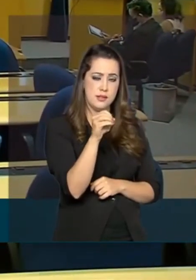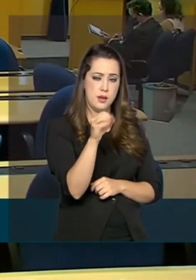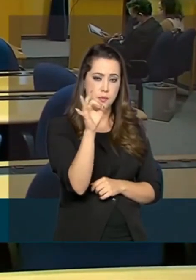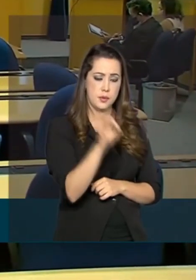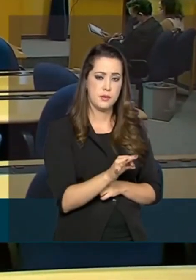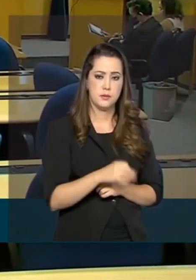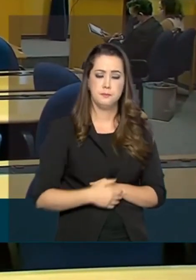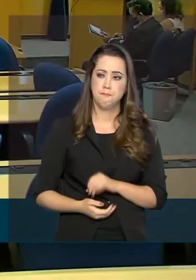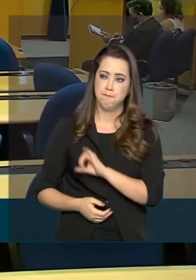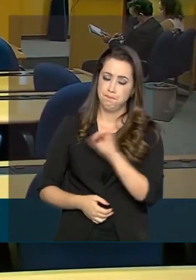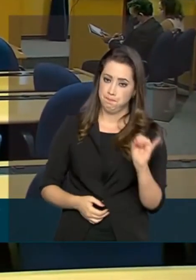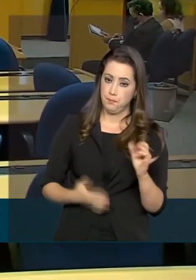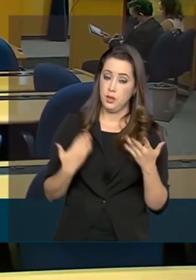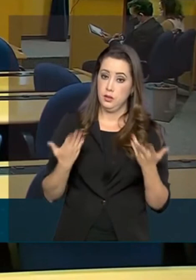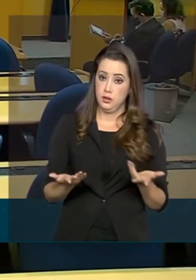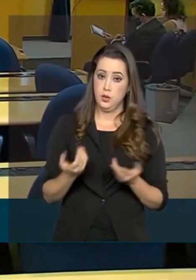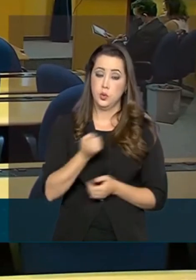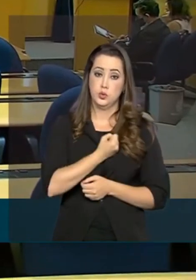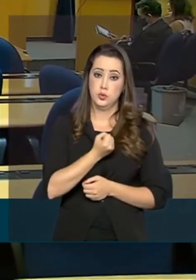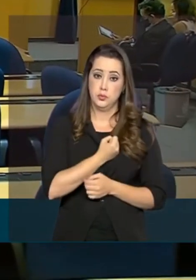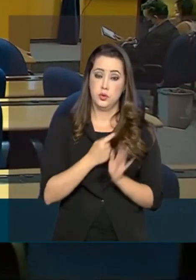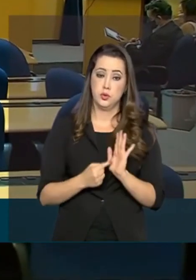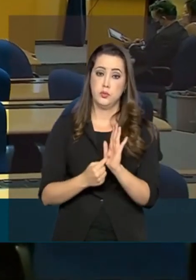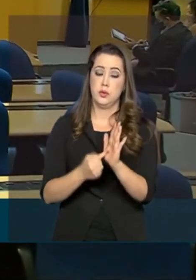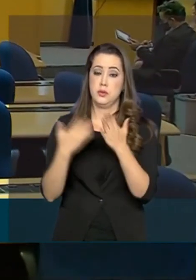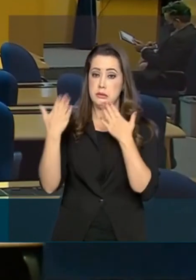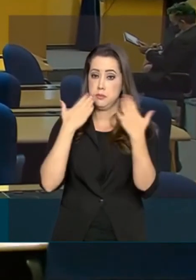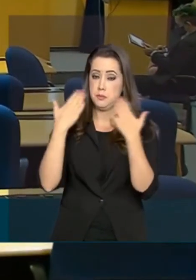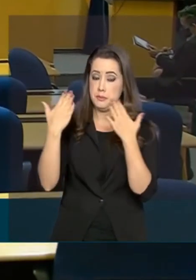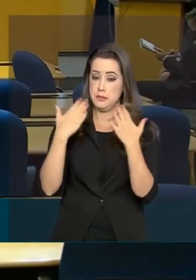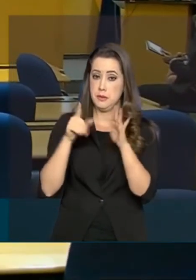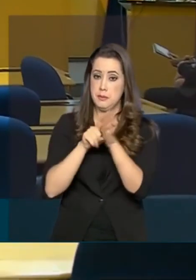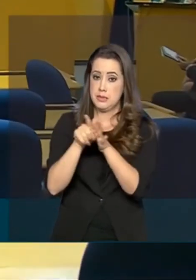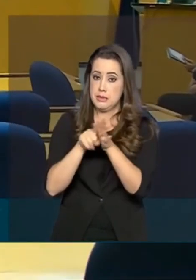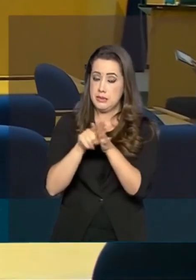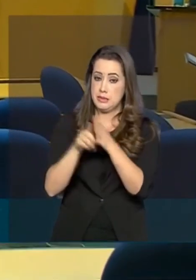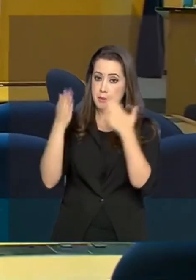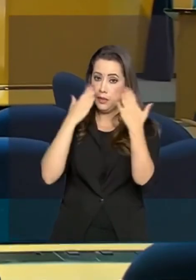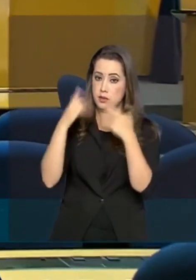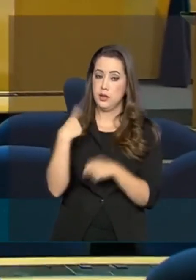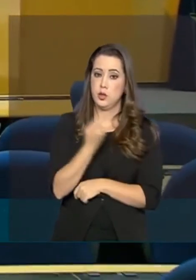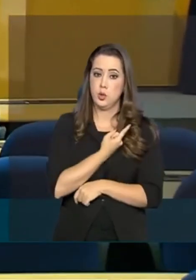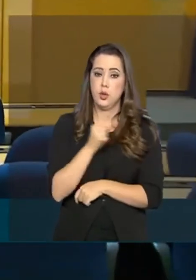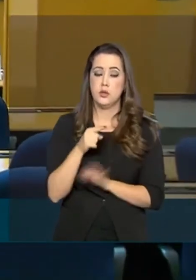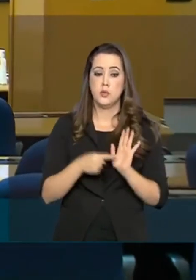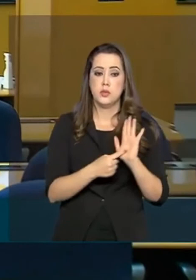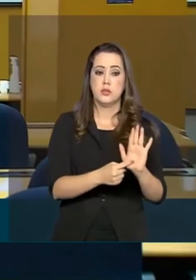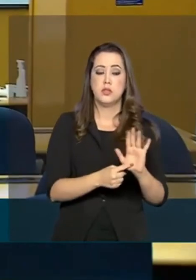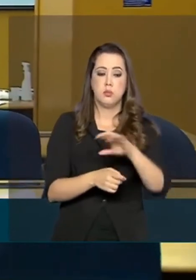Oi, Renata. Os indicadores de saúde mental que foram apresentados, na verdade, nós citamos 2 extremos.